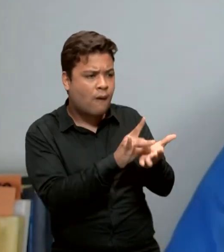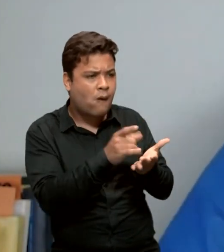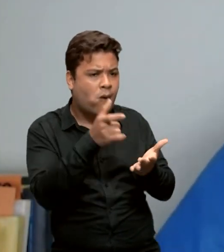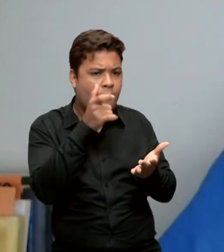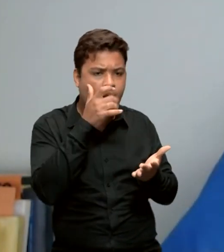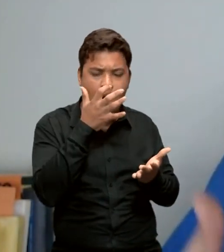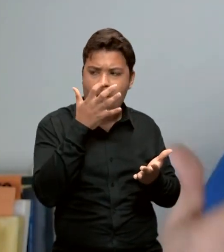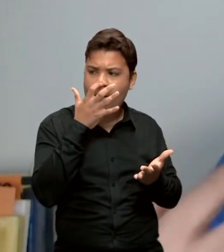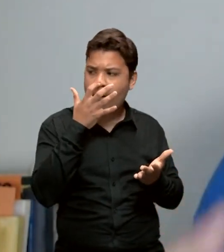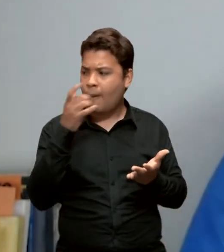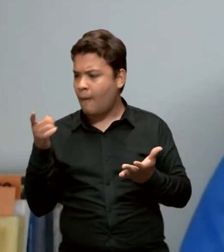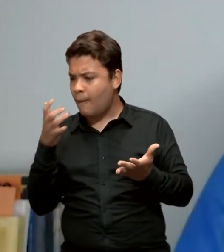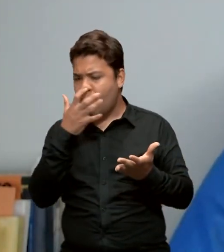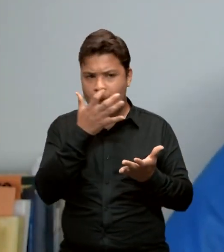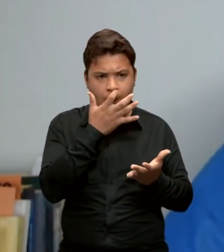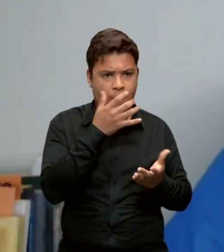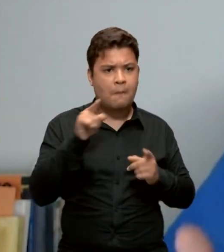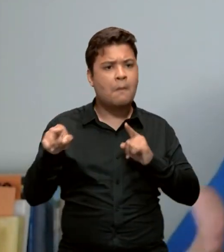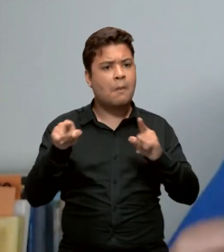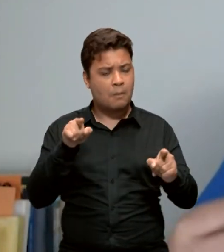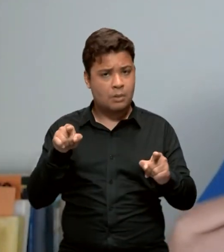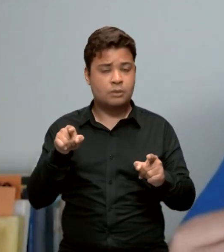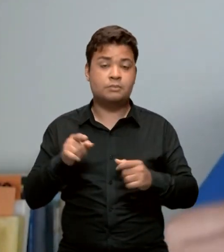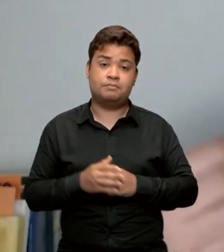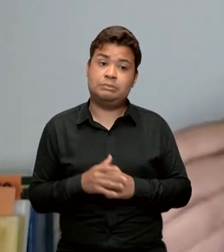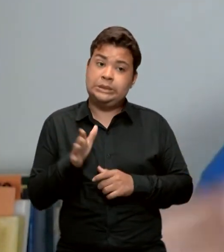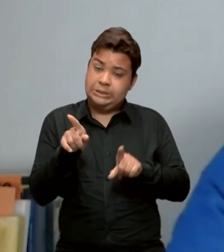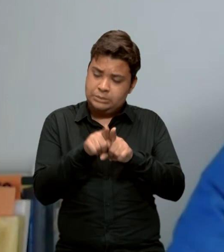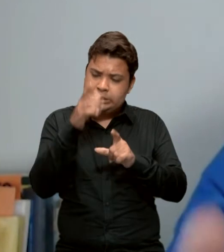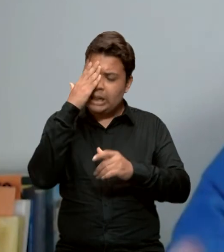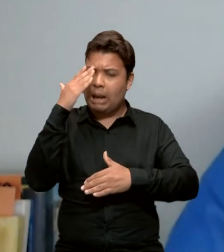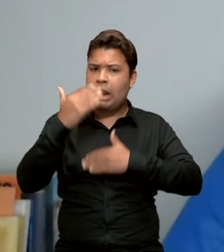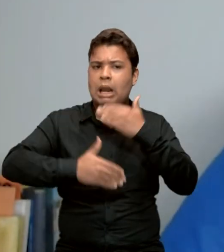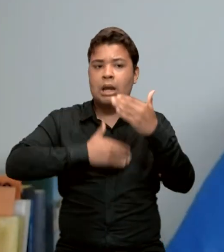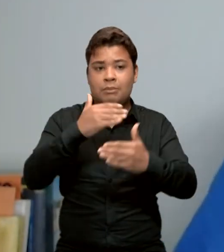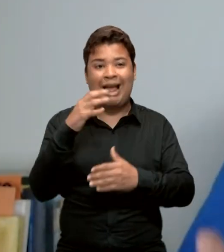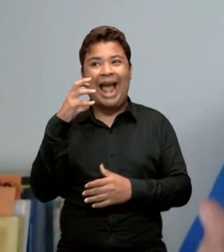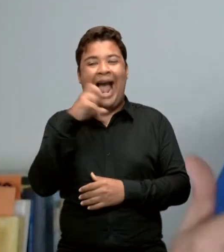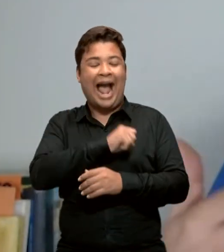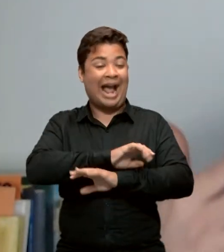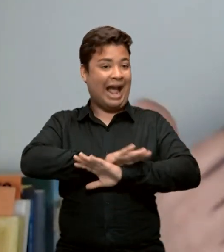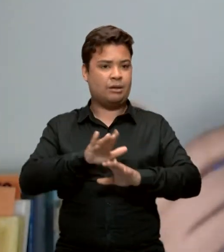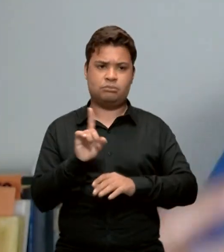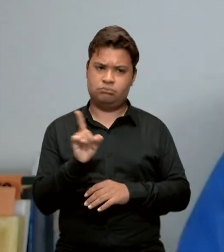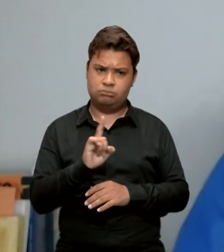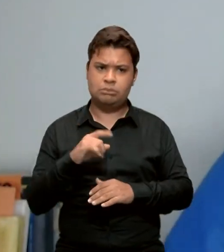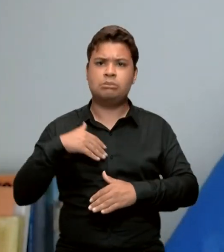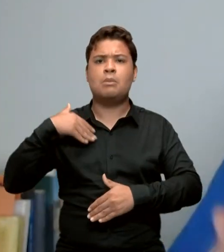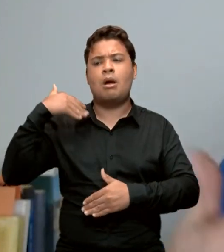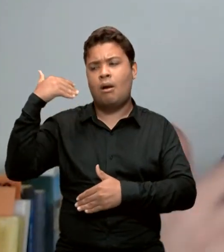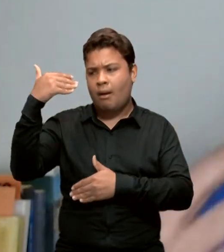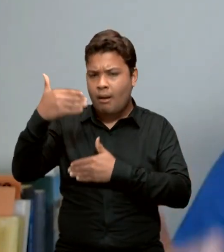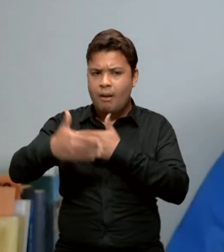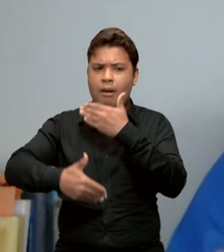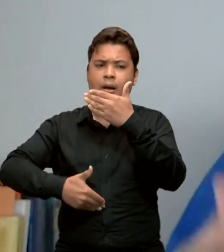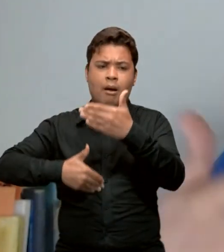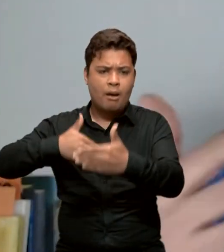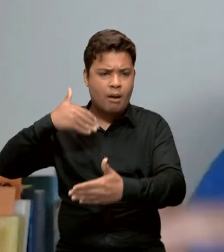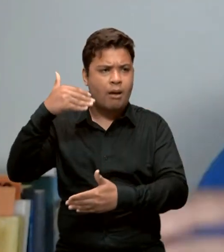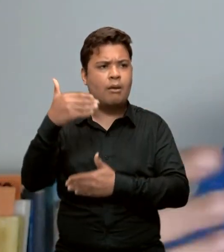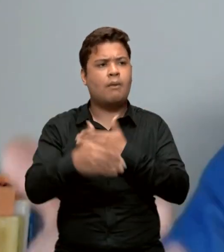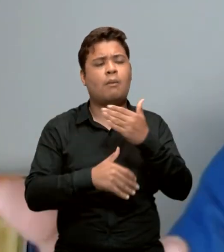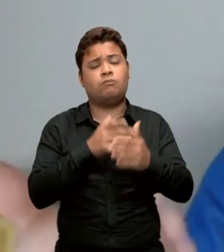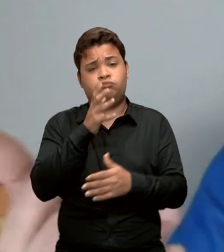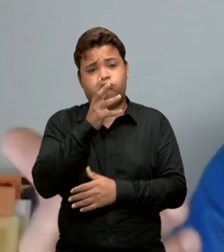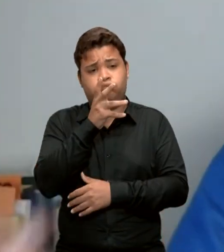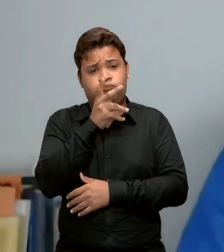toda a dinâmica evolutiva, né? Quer dizer, isso não acontece instantaneamente, isso na realidade é reflexo de um processo evolutivo que acontece ao